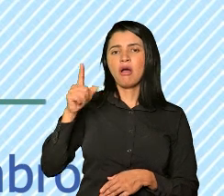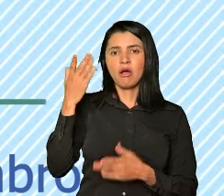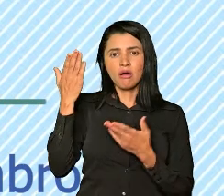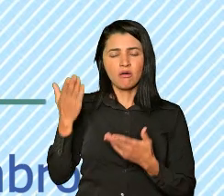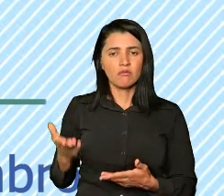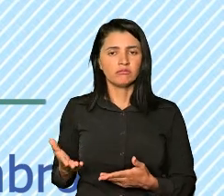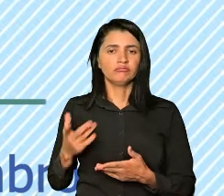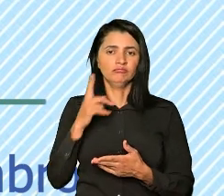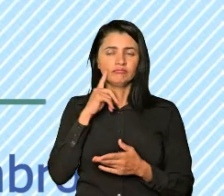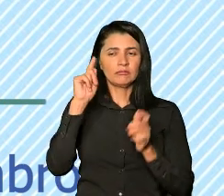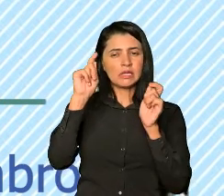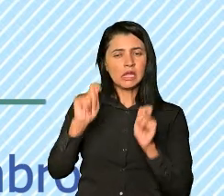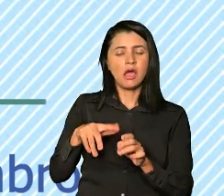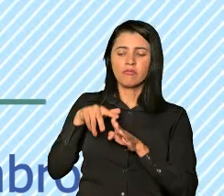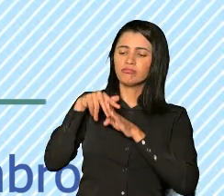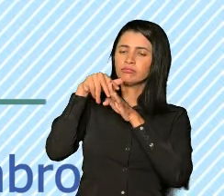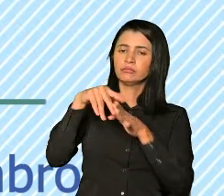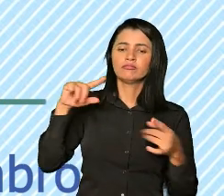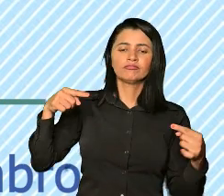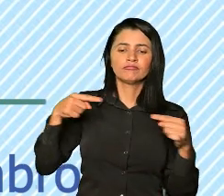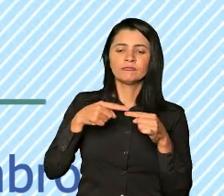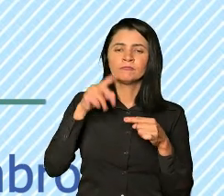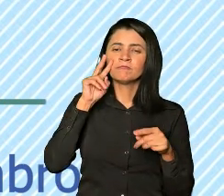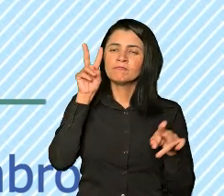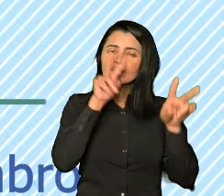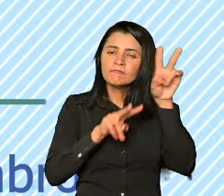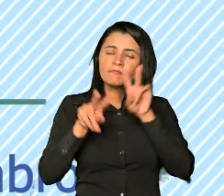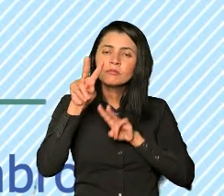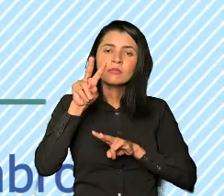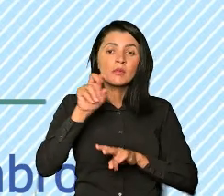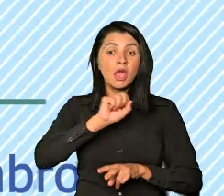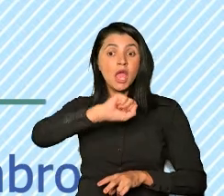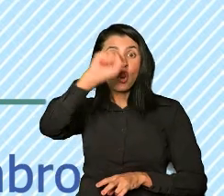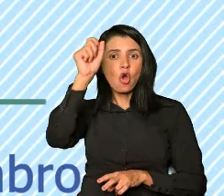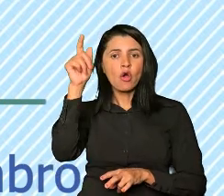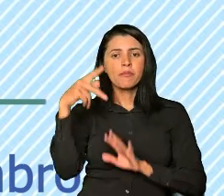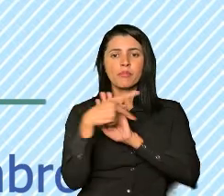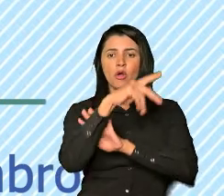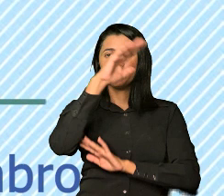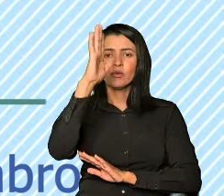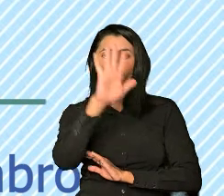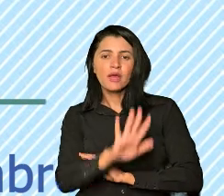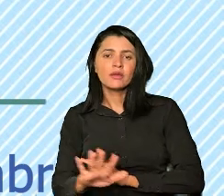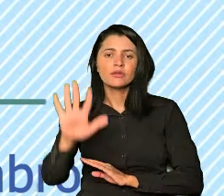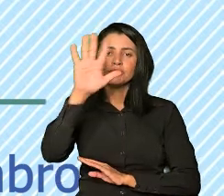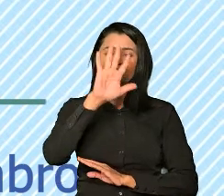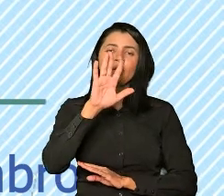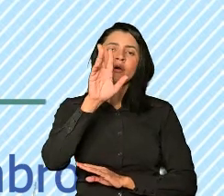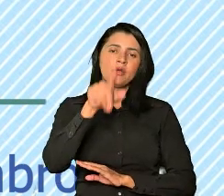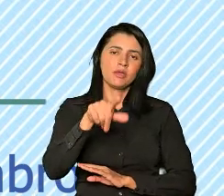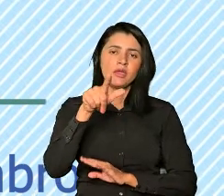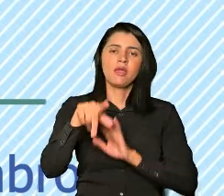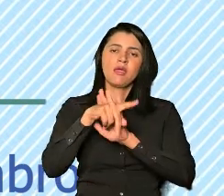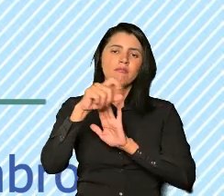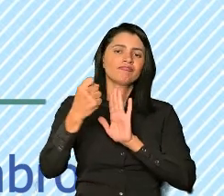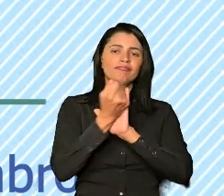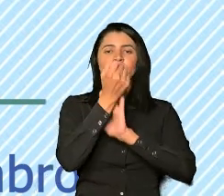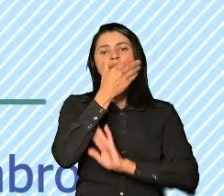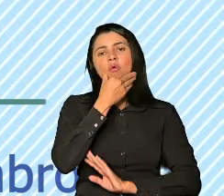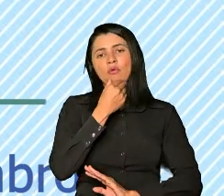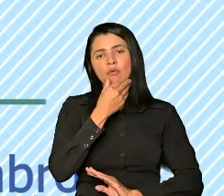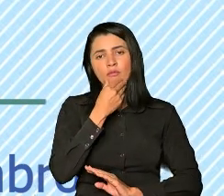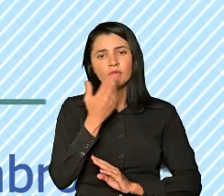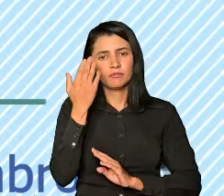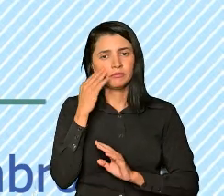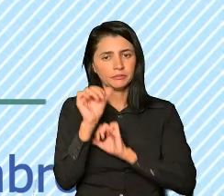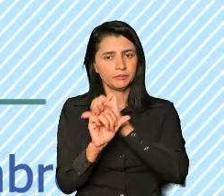equestre está vinculado a essa visão do herói nacional, que é o herói, né, a figura masculina, né? Passando,